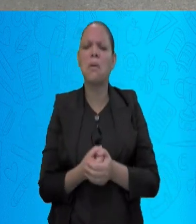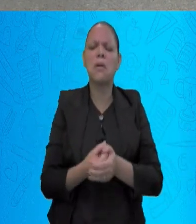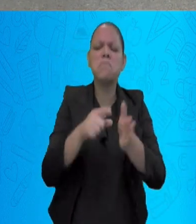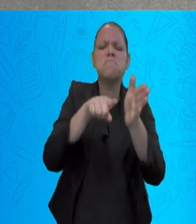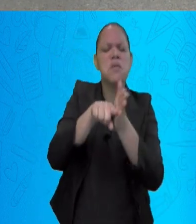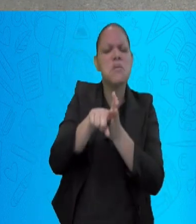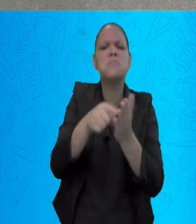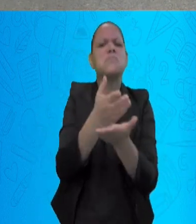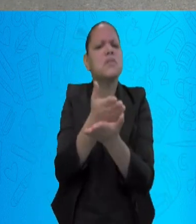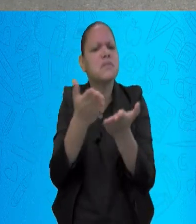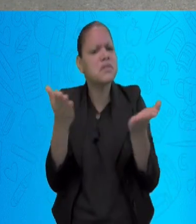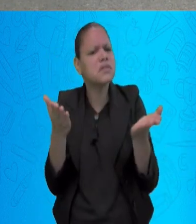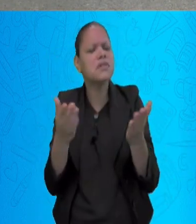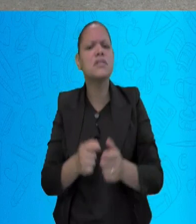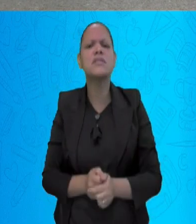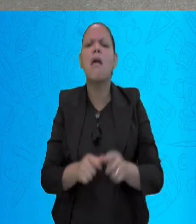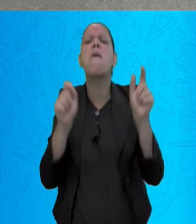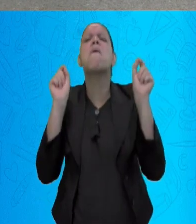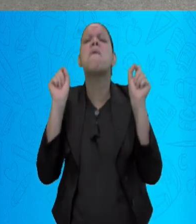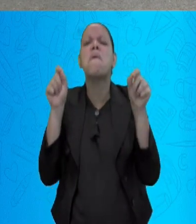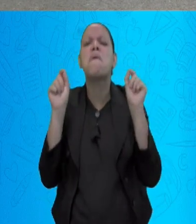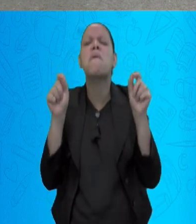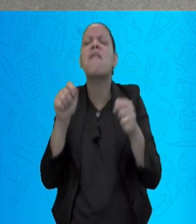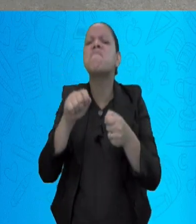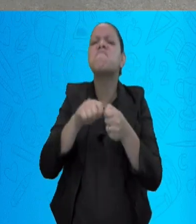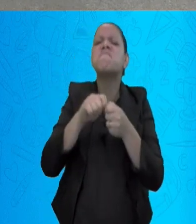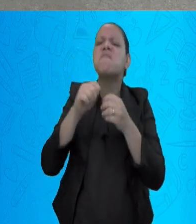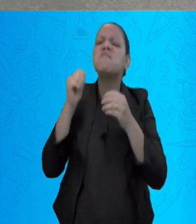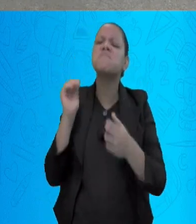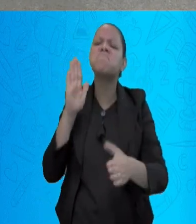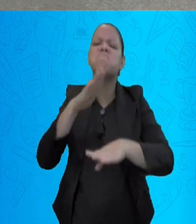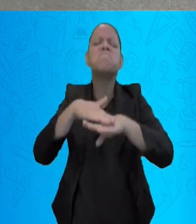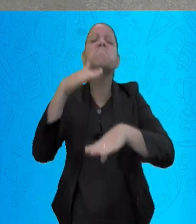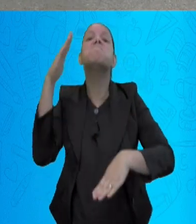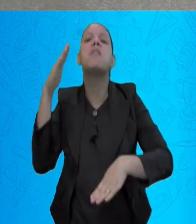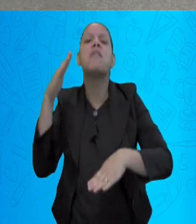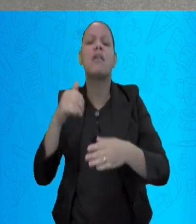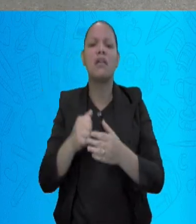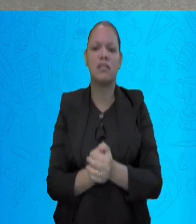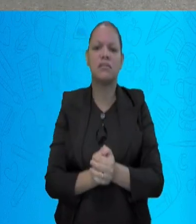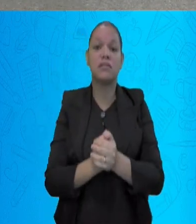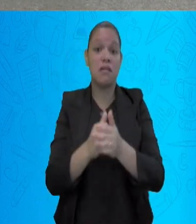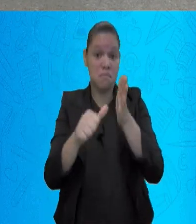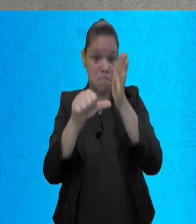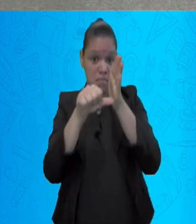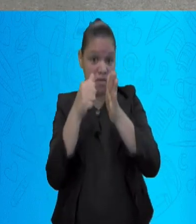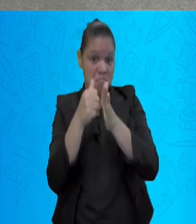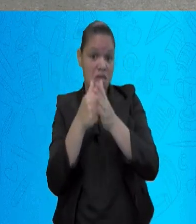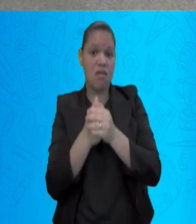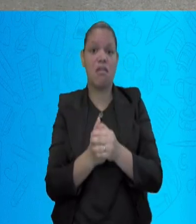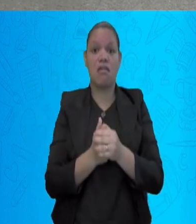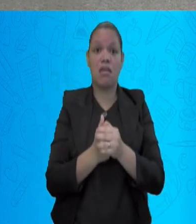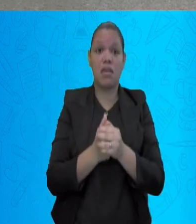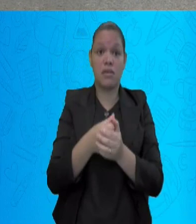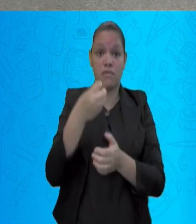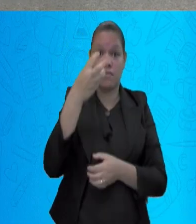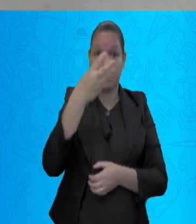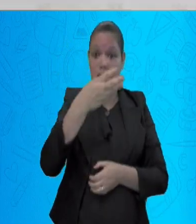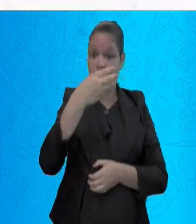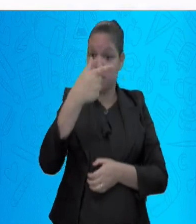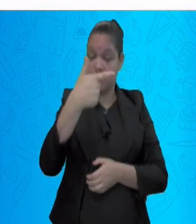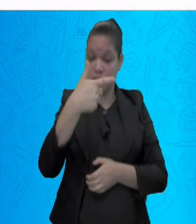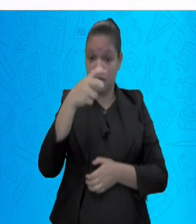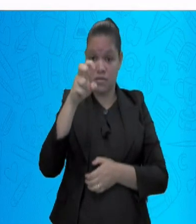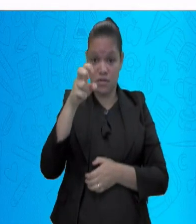outra pergunta, qual dos colegas pontuou mais? Vamos olhar aqui. Leandro, 3.256. A